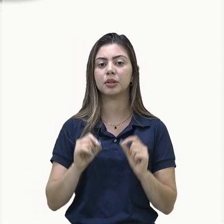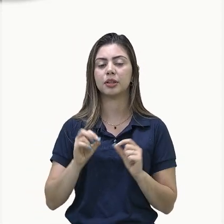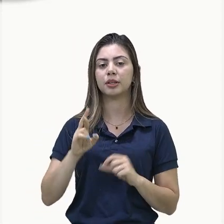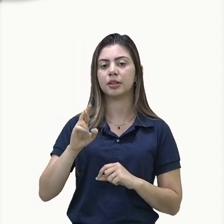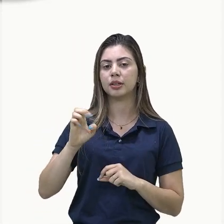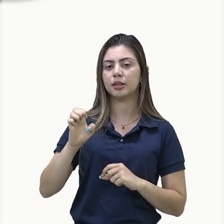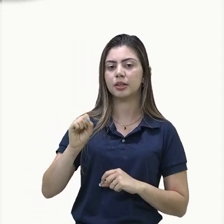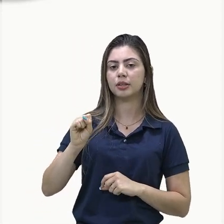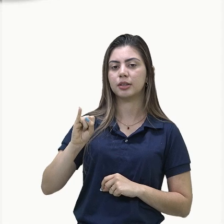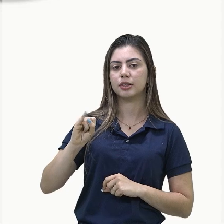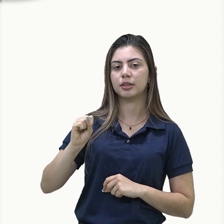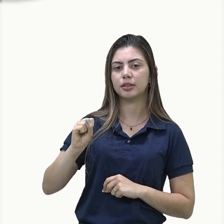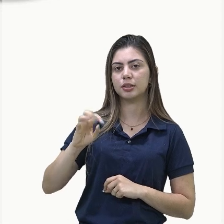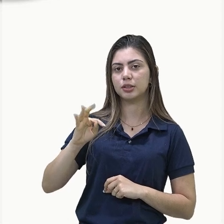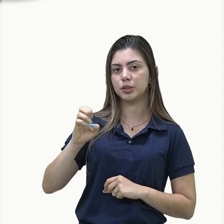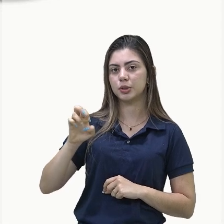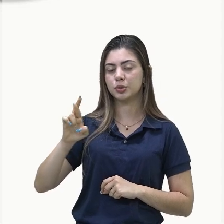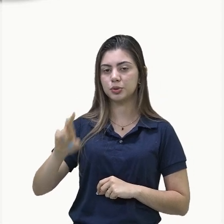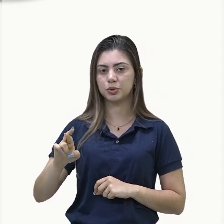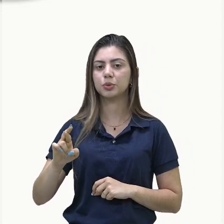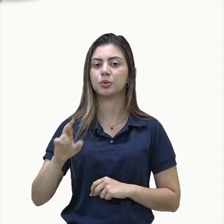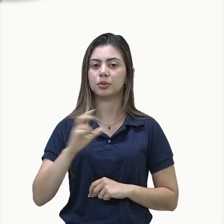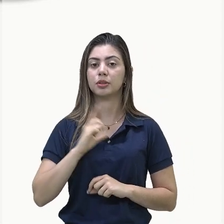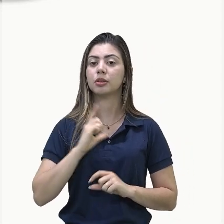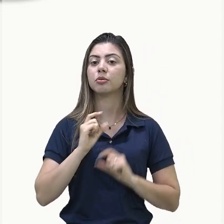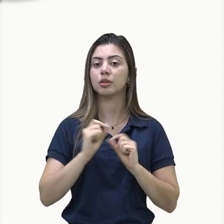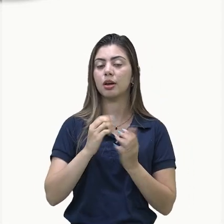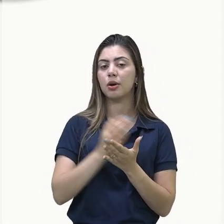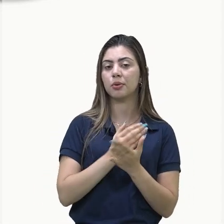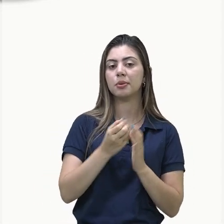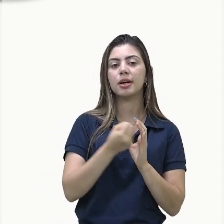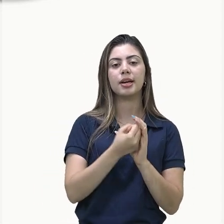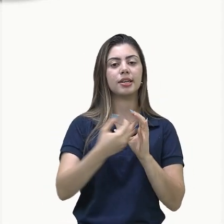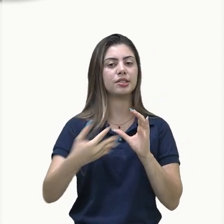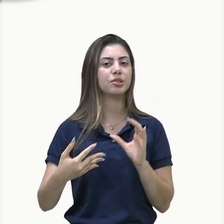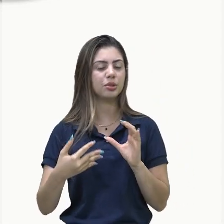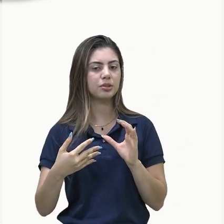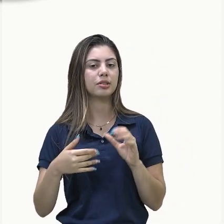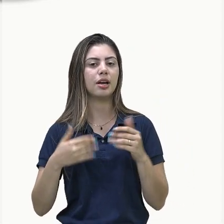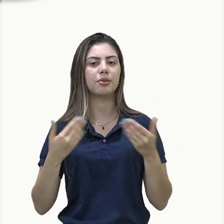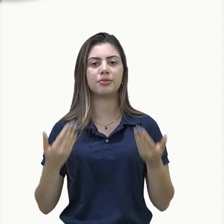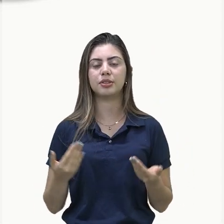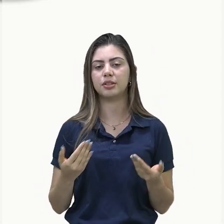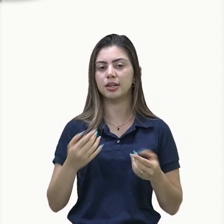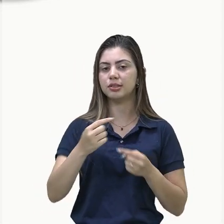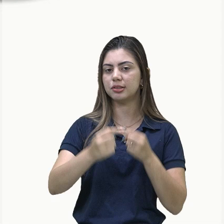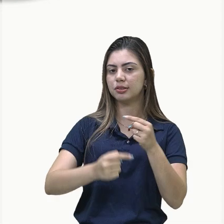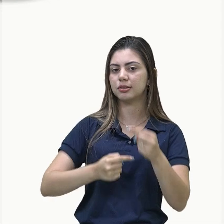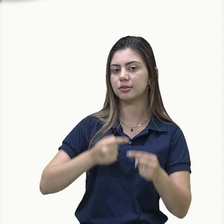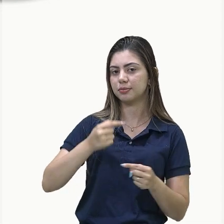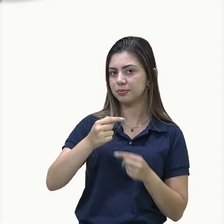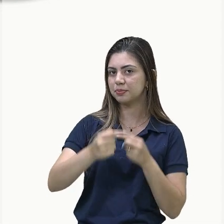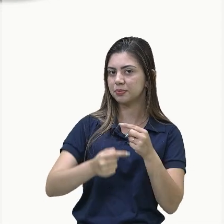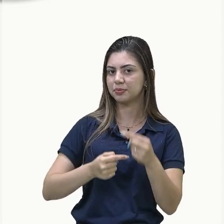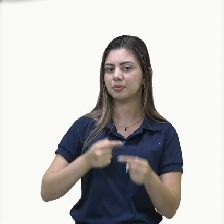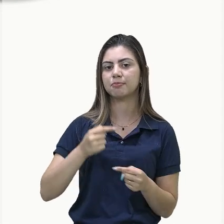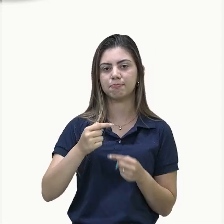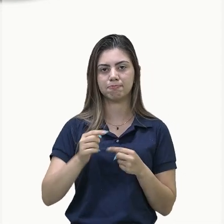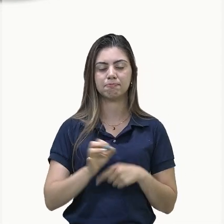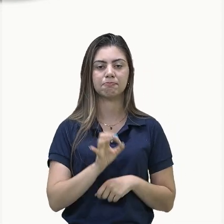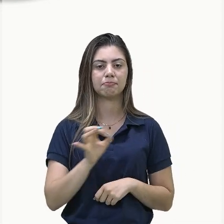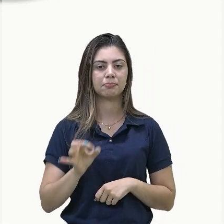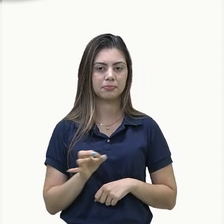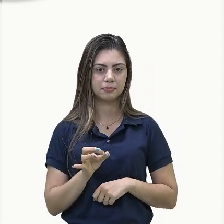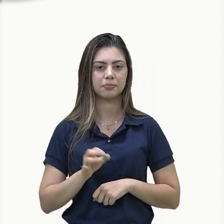receptor com características específicas, tá? Eu posso considerar, então, o resistor como sendo